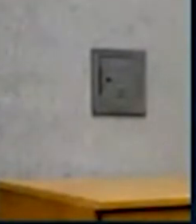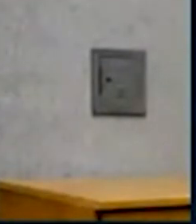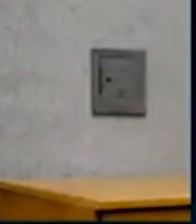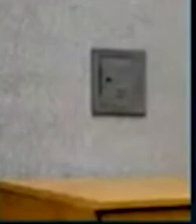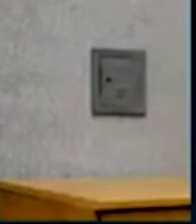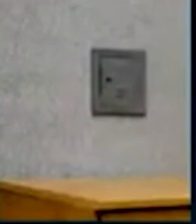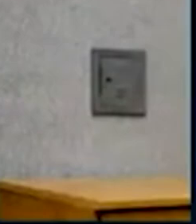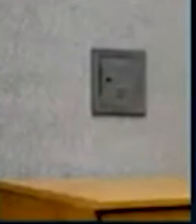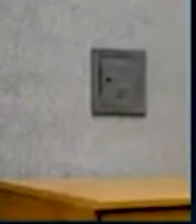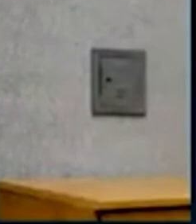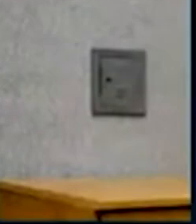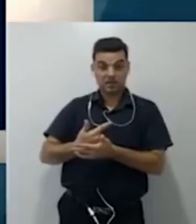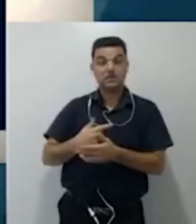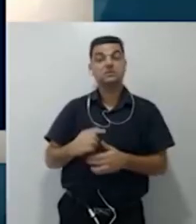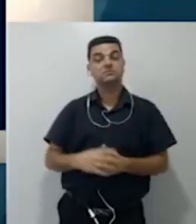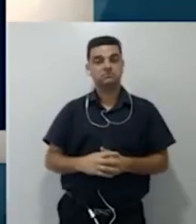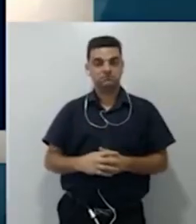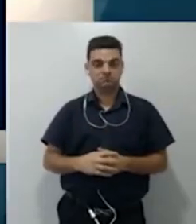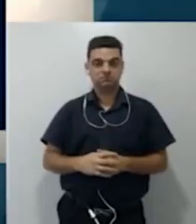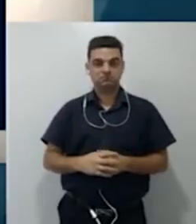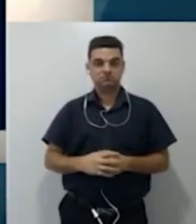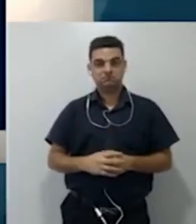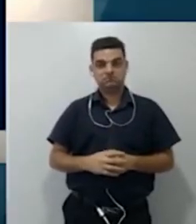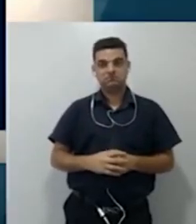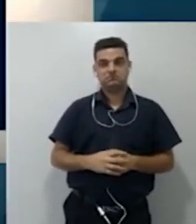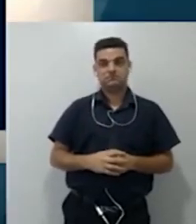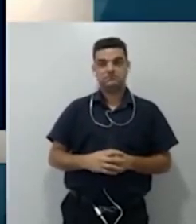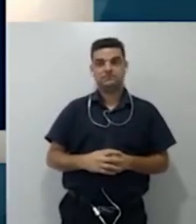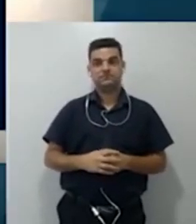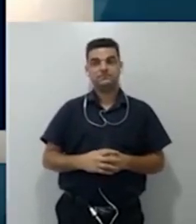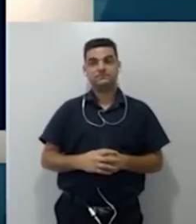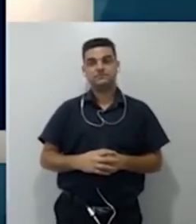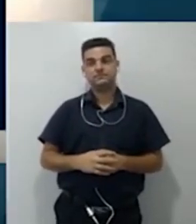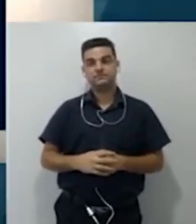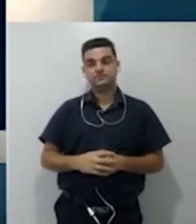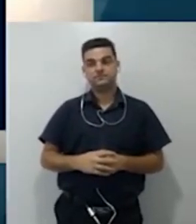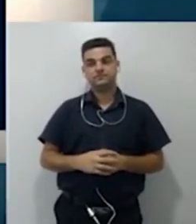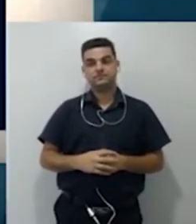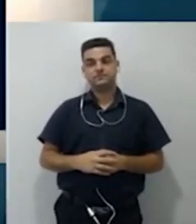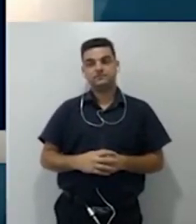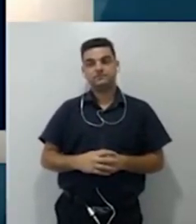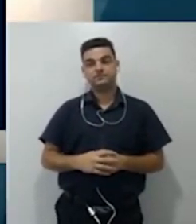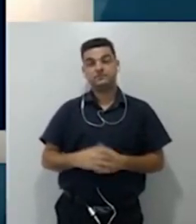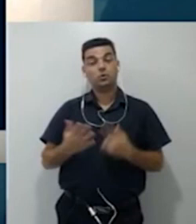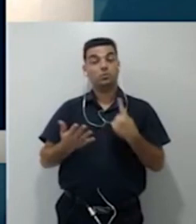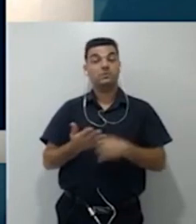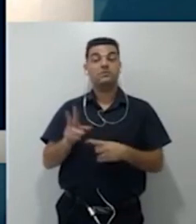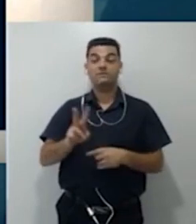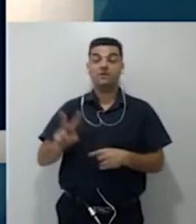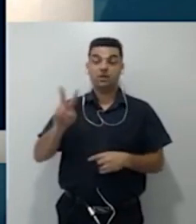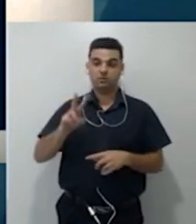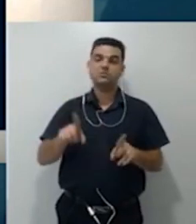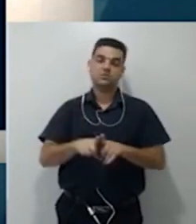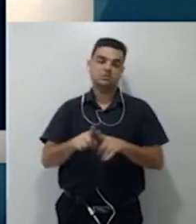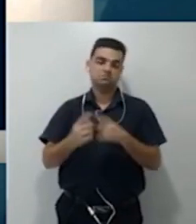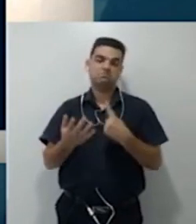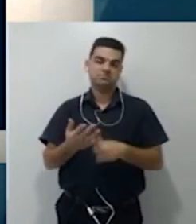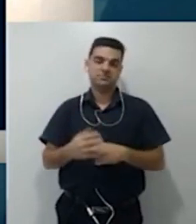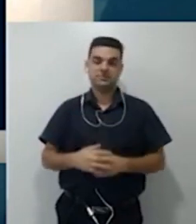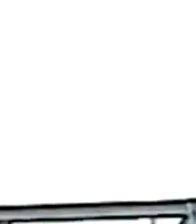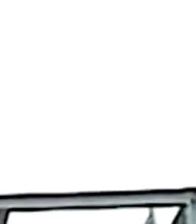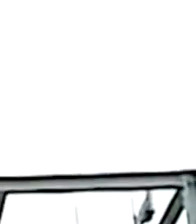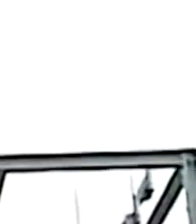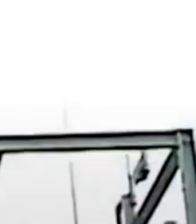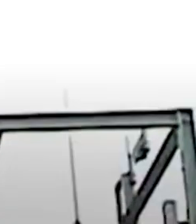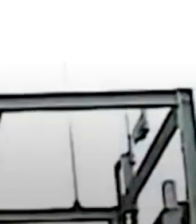calculado com base nessa cláusula e considerou ainda que a inserção Dessa espécie de disposição negocial em